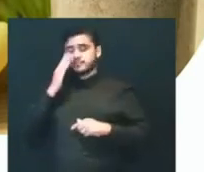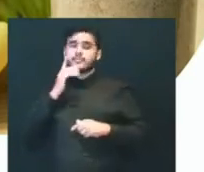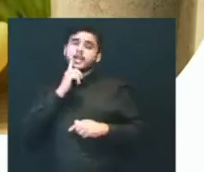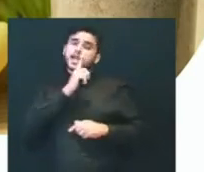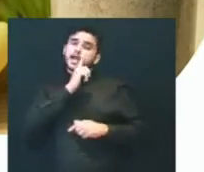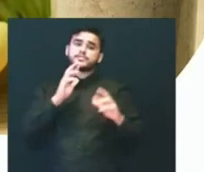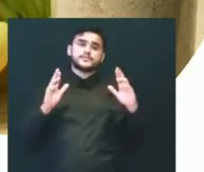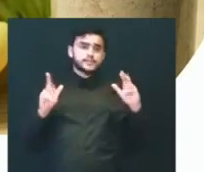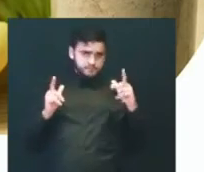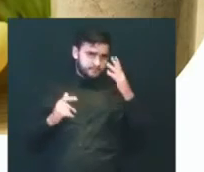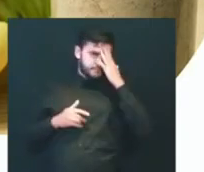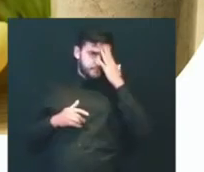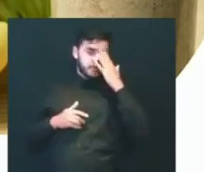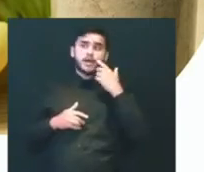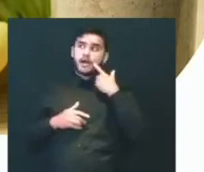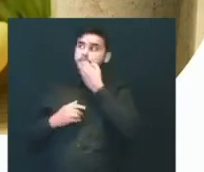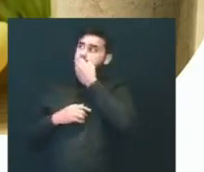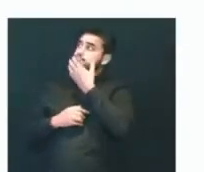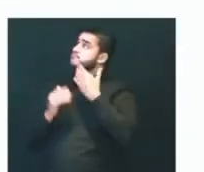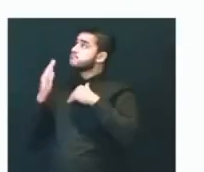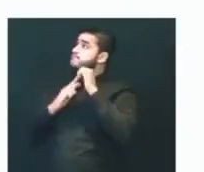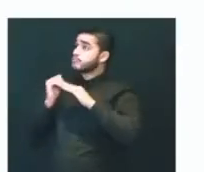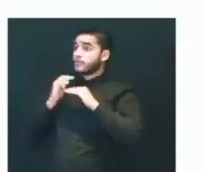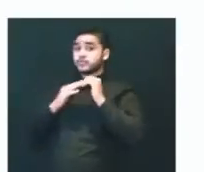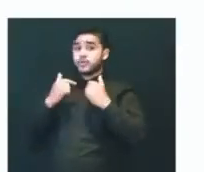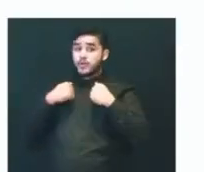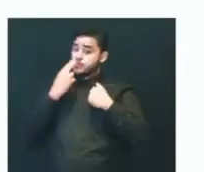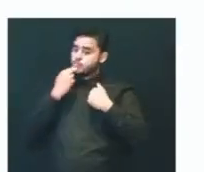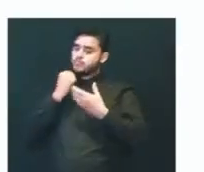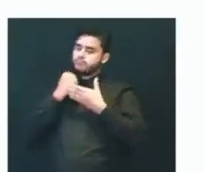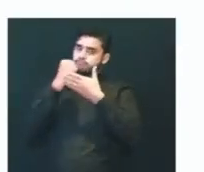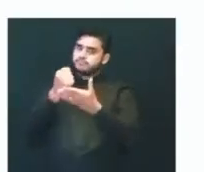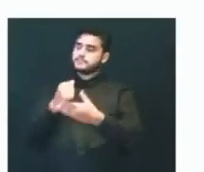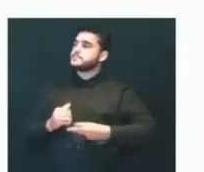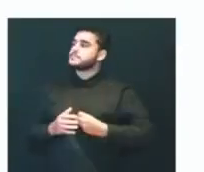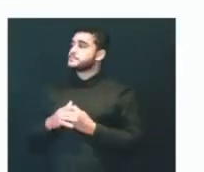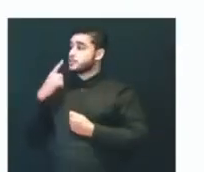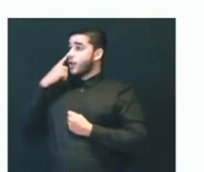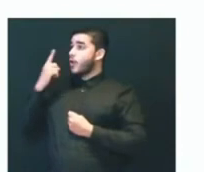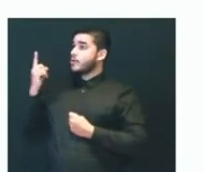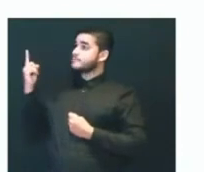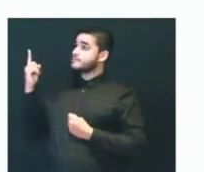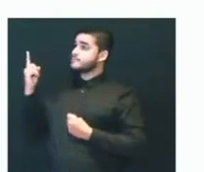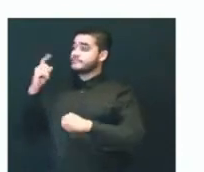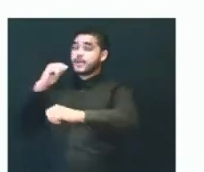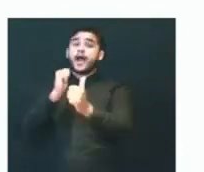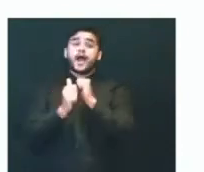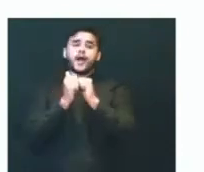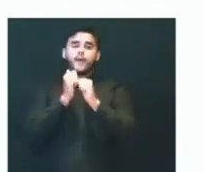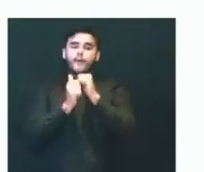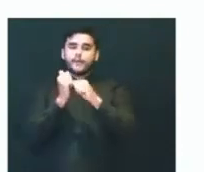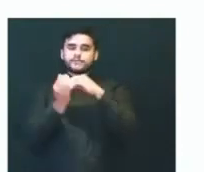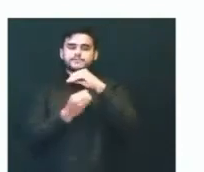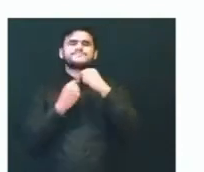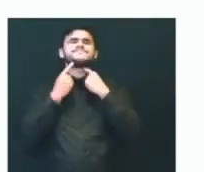ajuda profissional também, ela contribui para isso. Aqui é um arroz cremoso, que ele é muito recomendado para dor, para